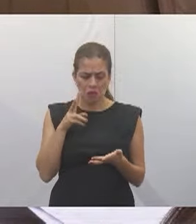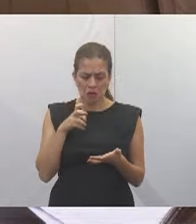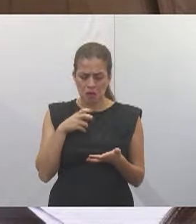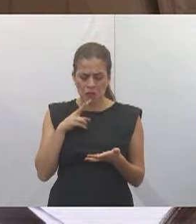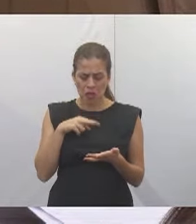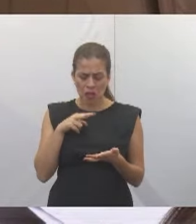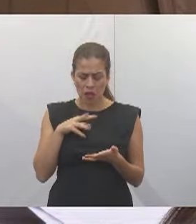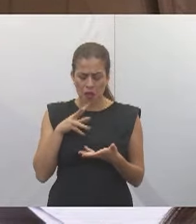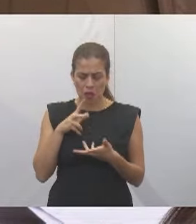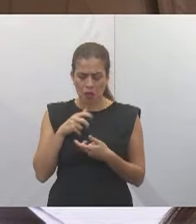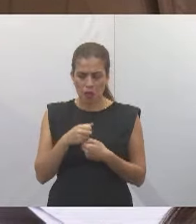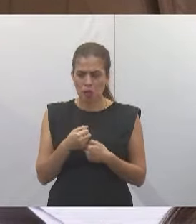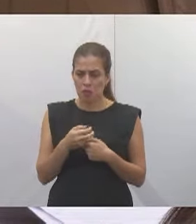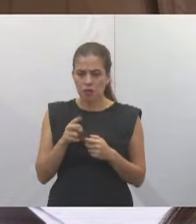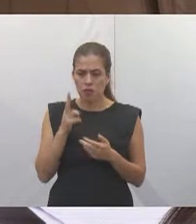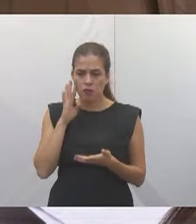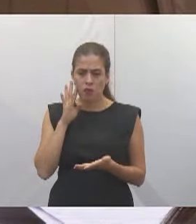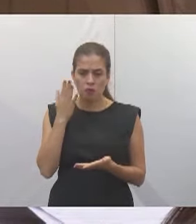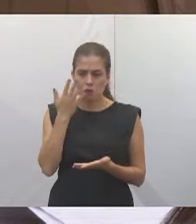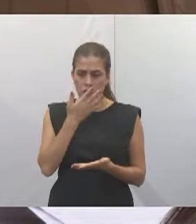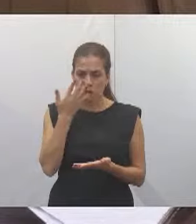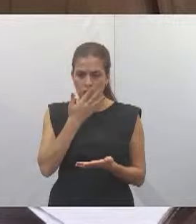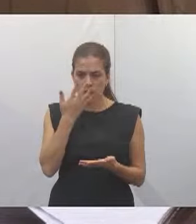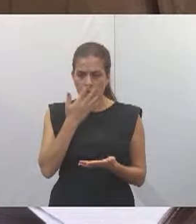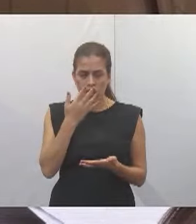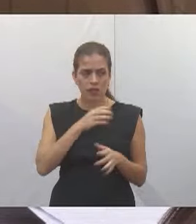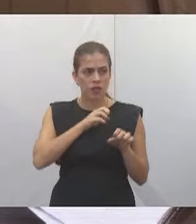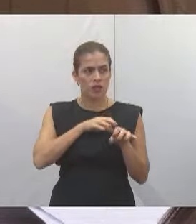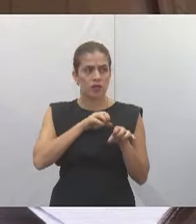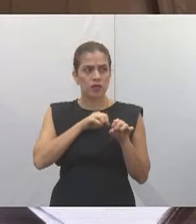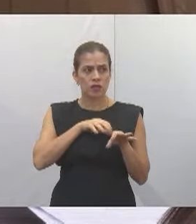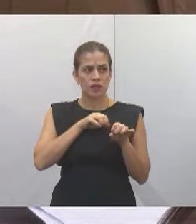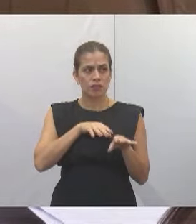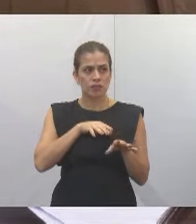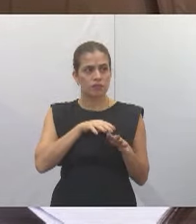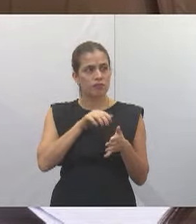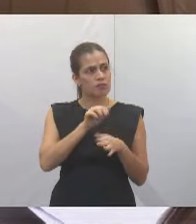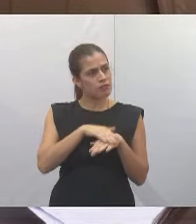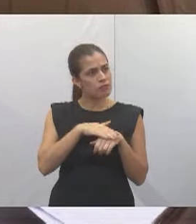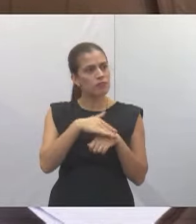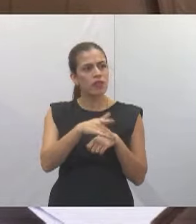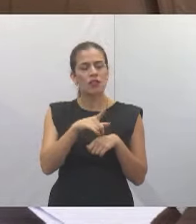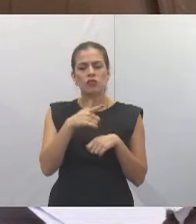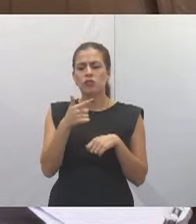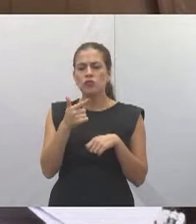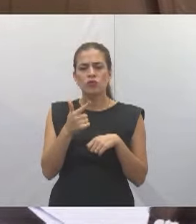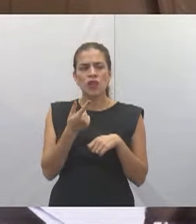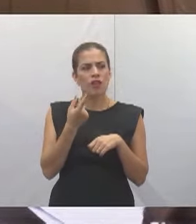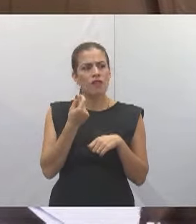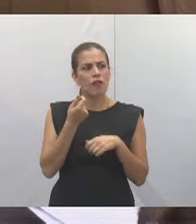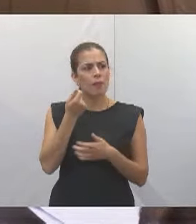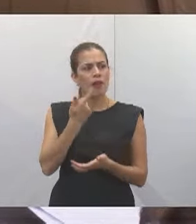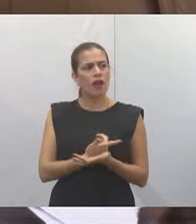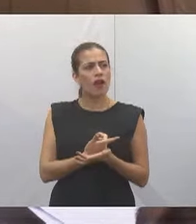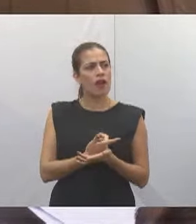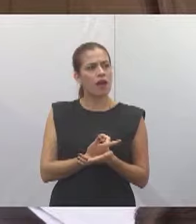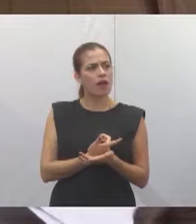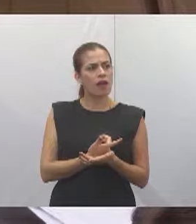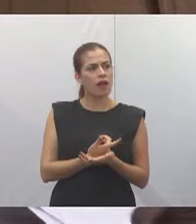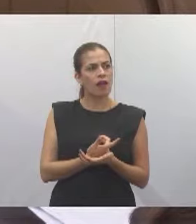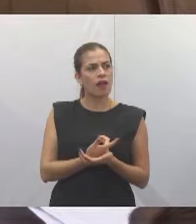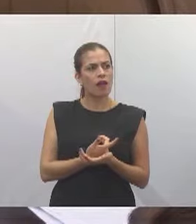de ler em tudo aqui, eu não vi. Essas ações educativas, ela não tem despesa? Aonde entra a despesa dela aqui?